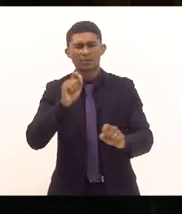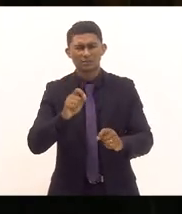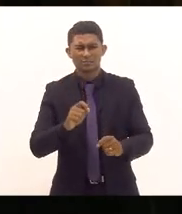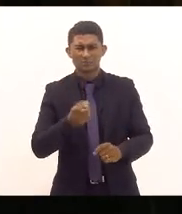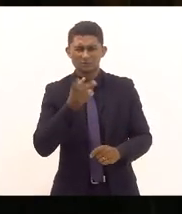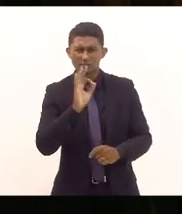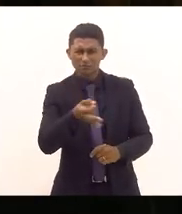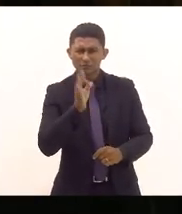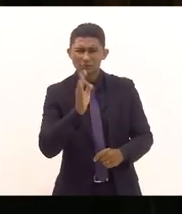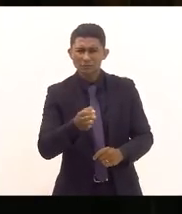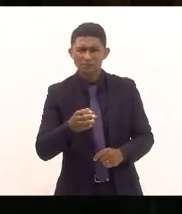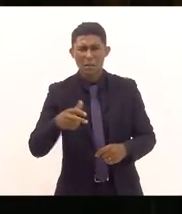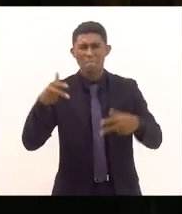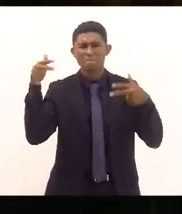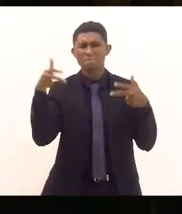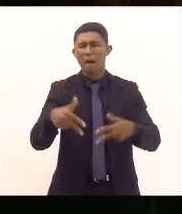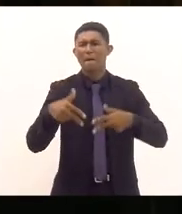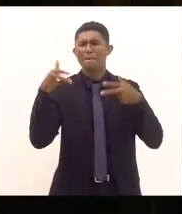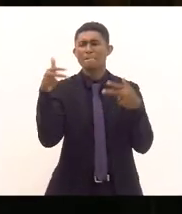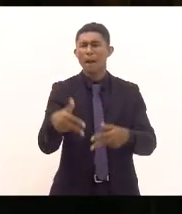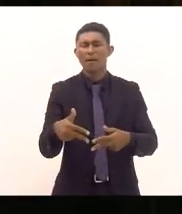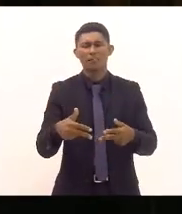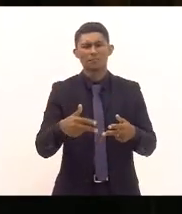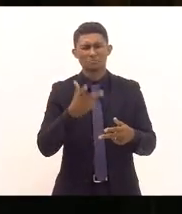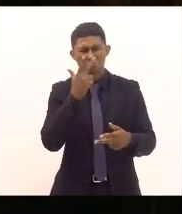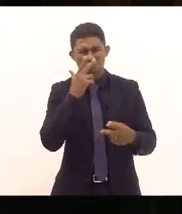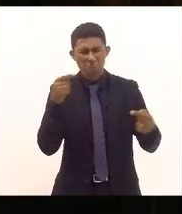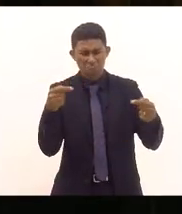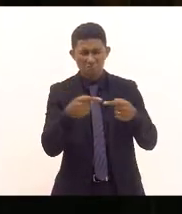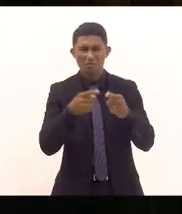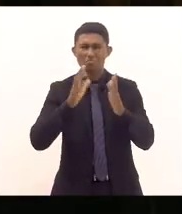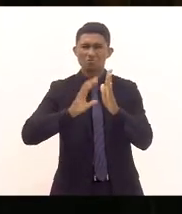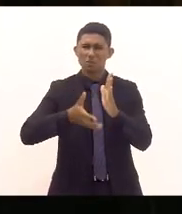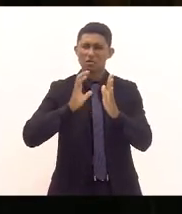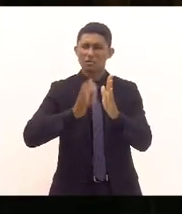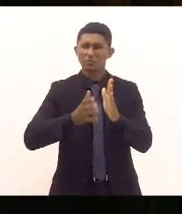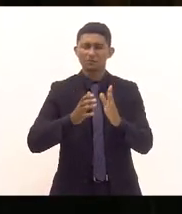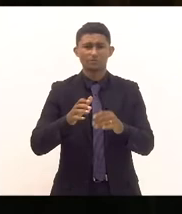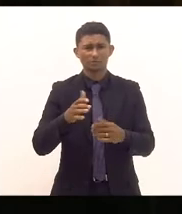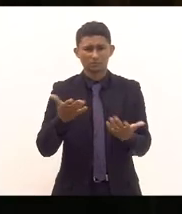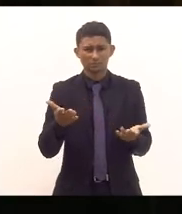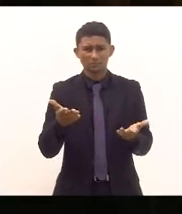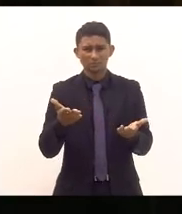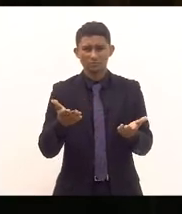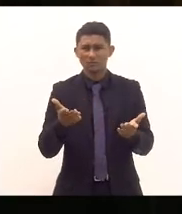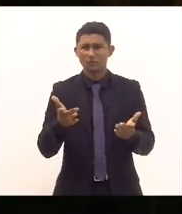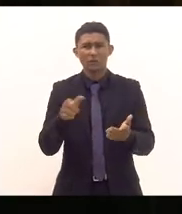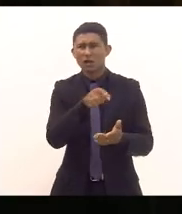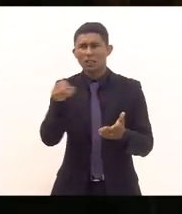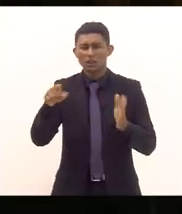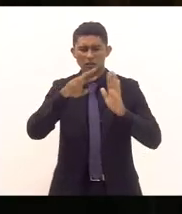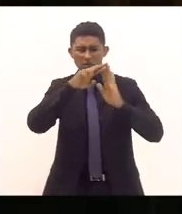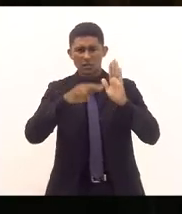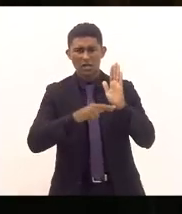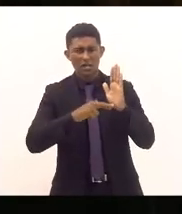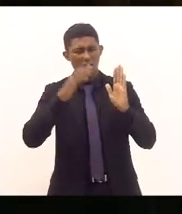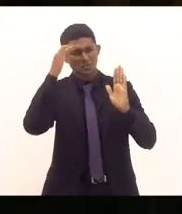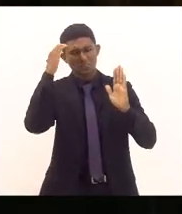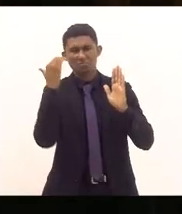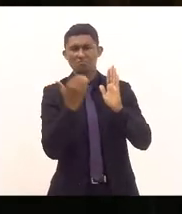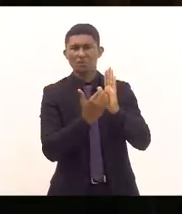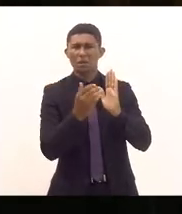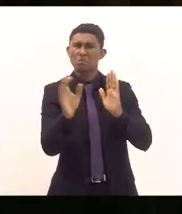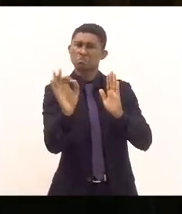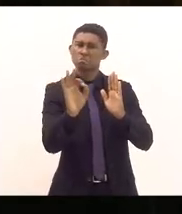Eleitoral de uma militância ideológica uma militância partidária eles não respeitaram o regramento imposto pela legislação